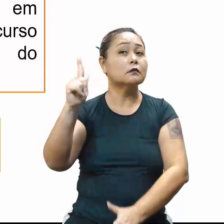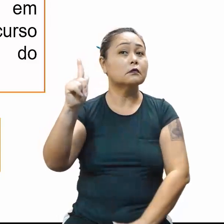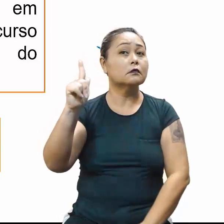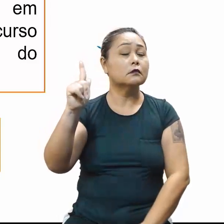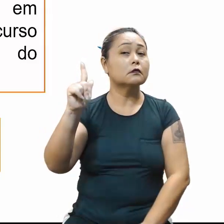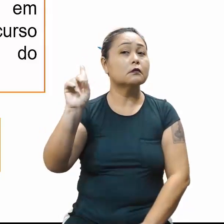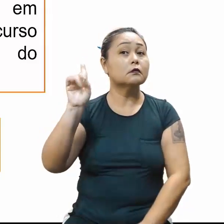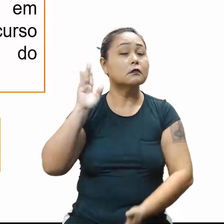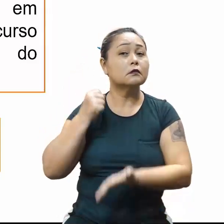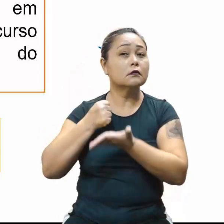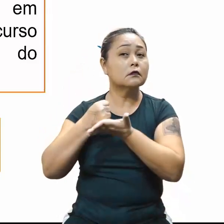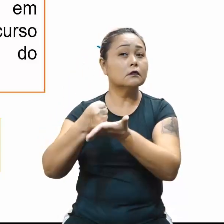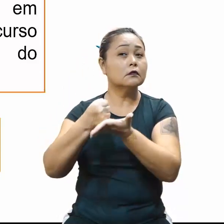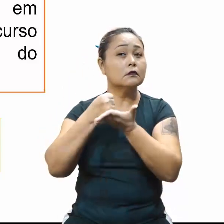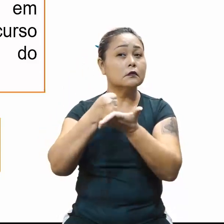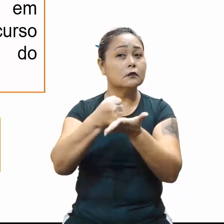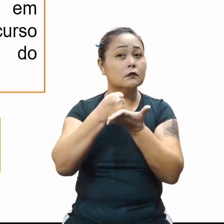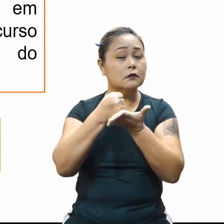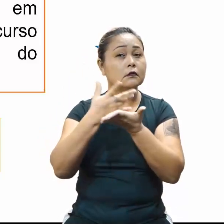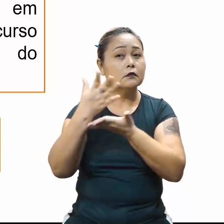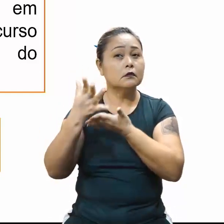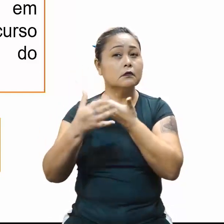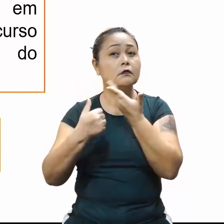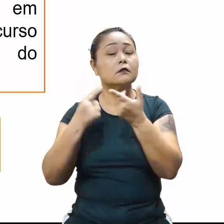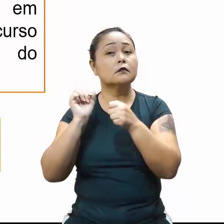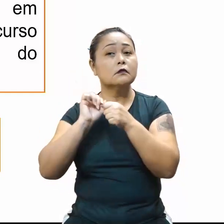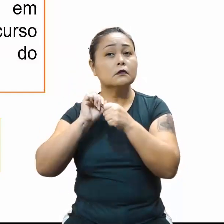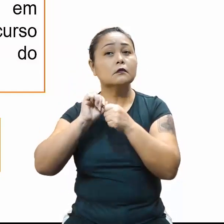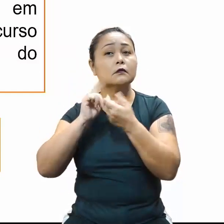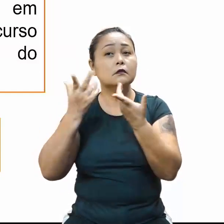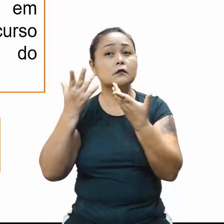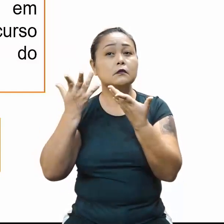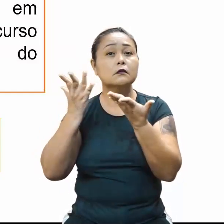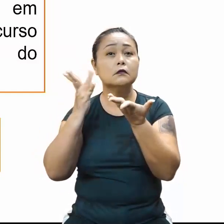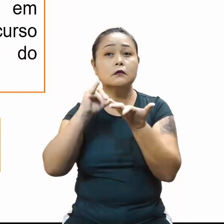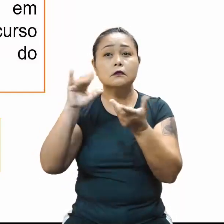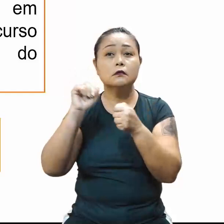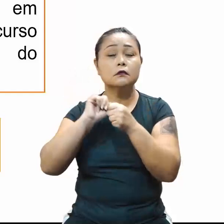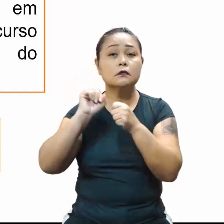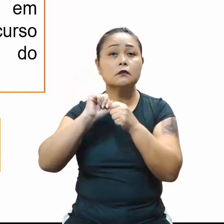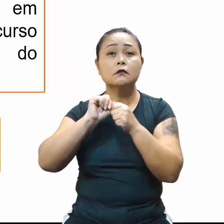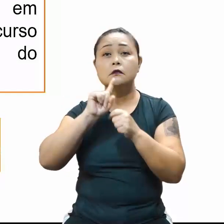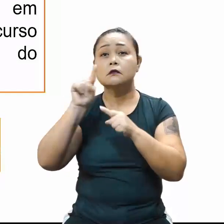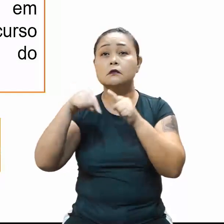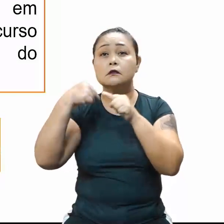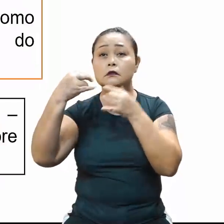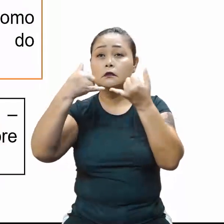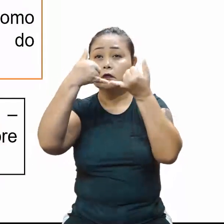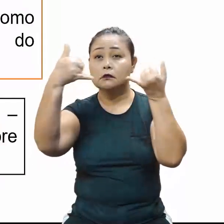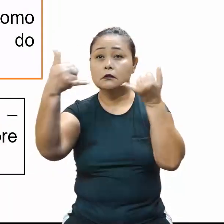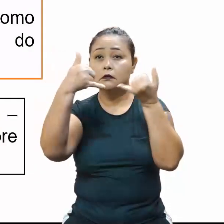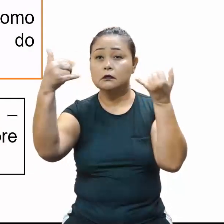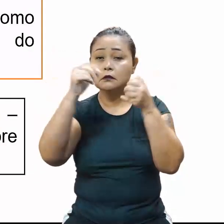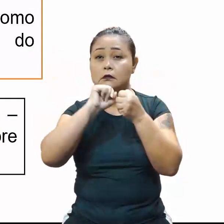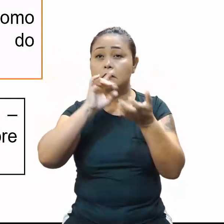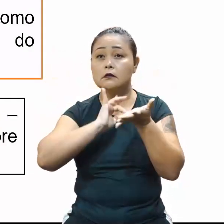Então agora ele é ajudante da construção dessa linha telegráfica. Ele vai começar a ir para essa missão da linha telegráfica.